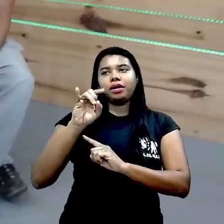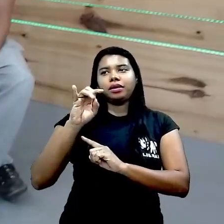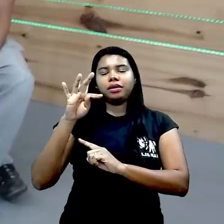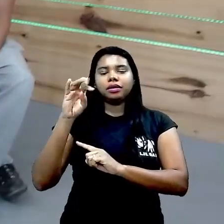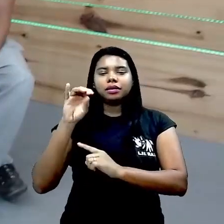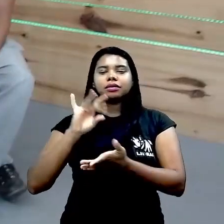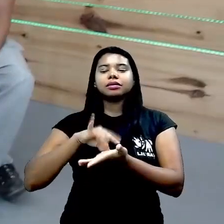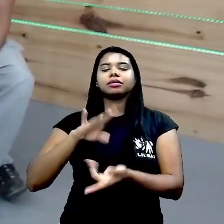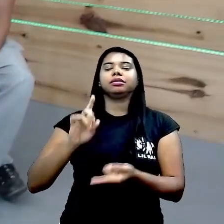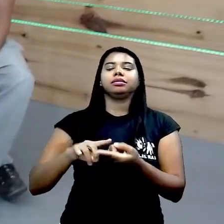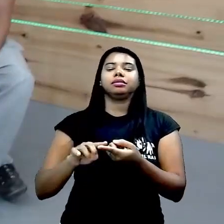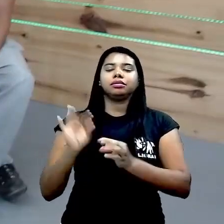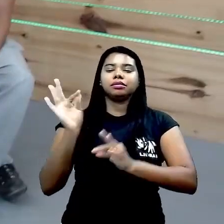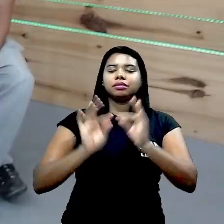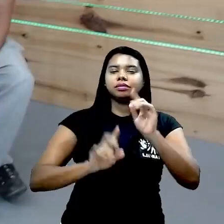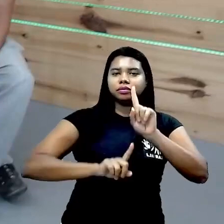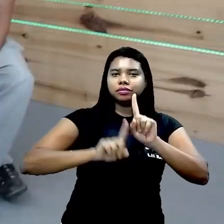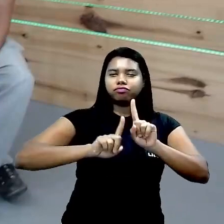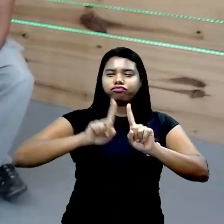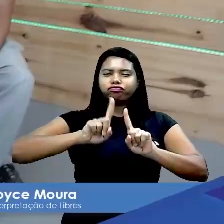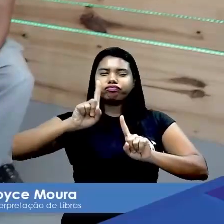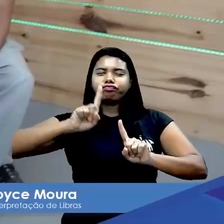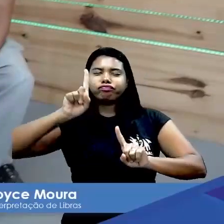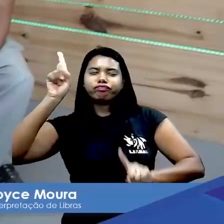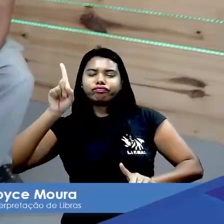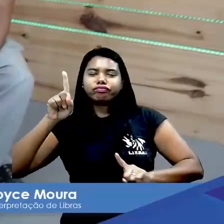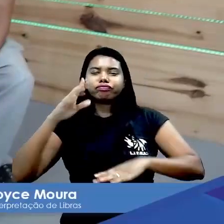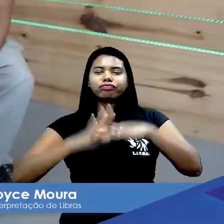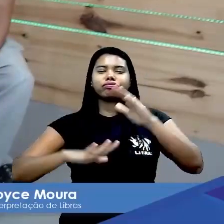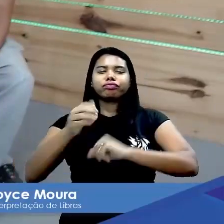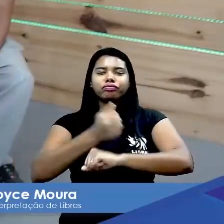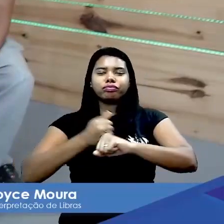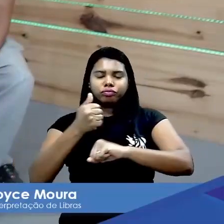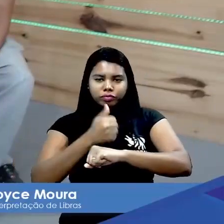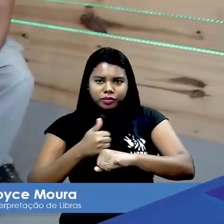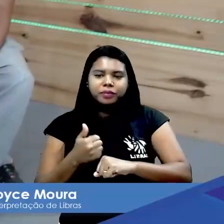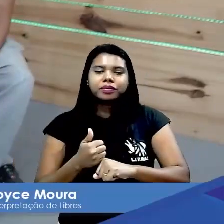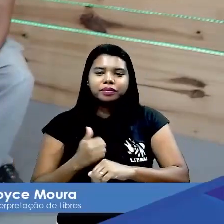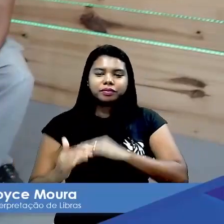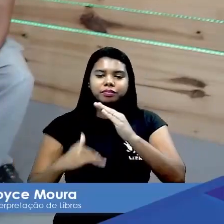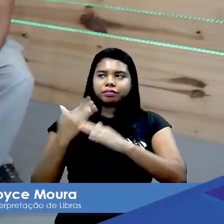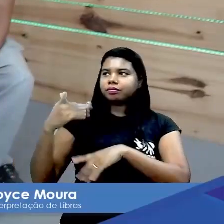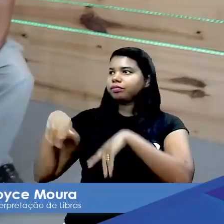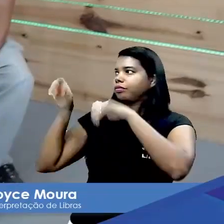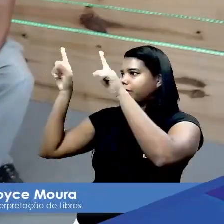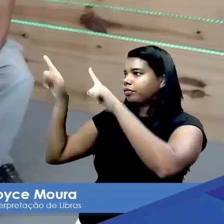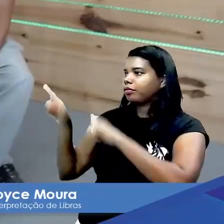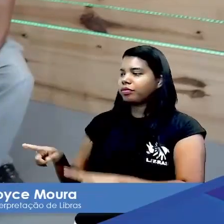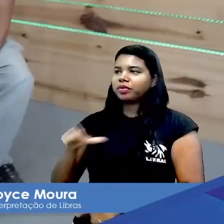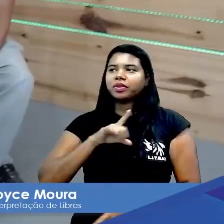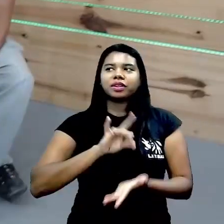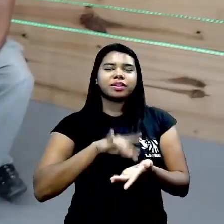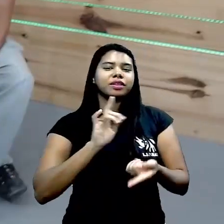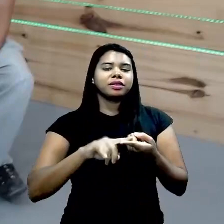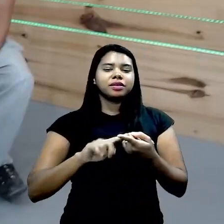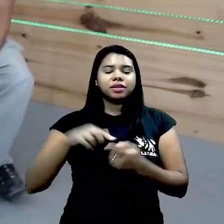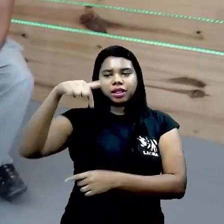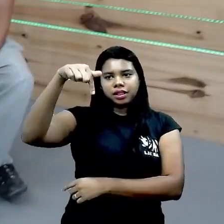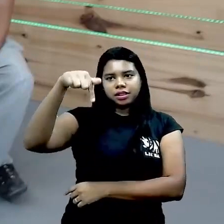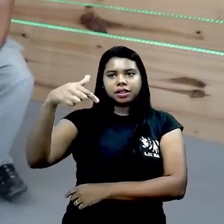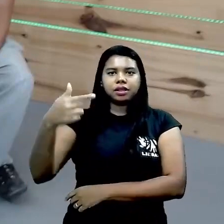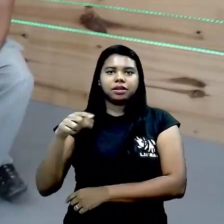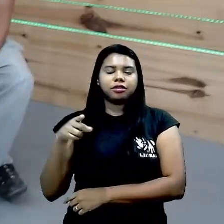cima, isso foi feito com os profissionais de desenvolvimento e ali em cima a gente tem a quantidade, que é cerca de 72